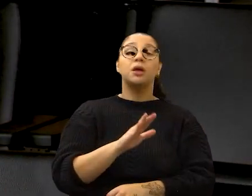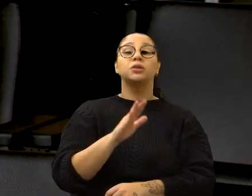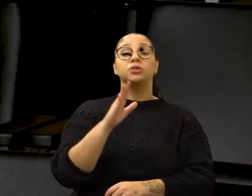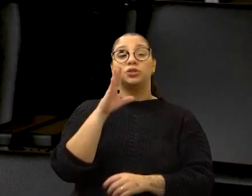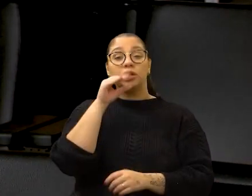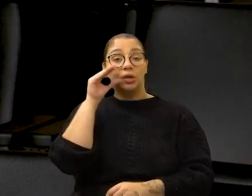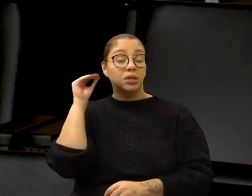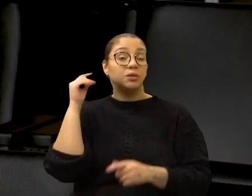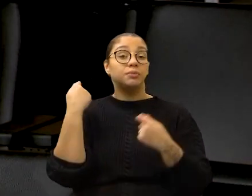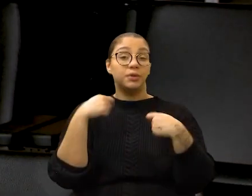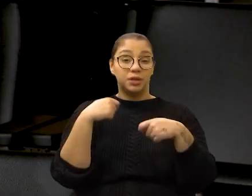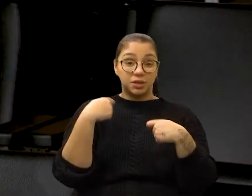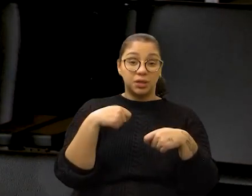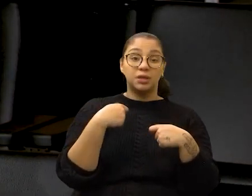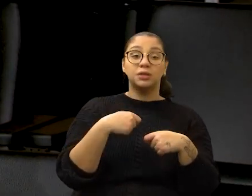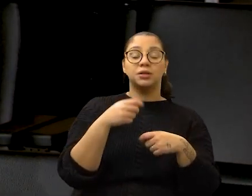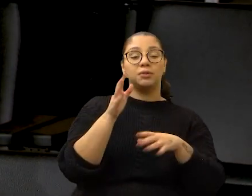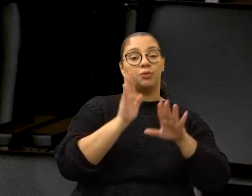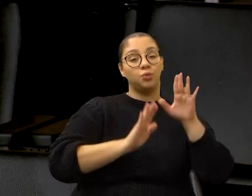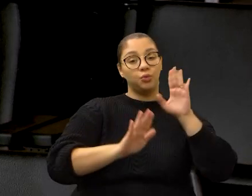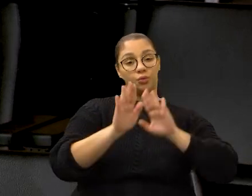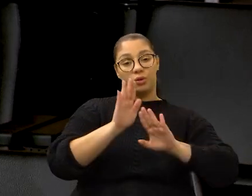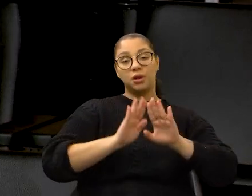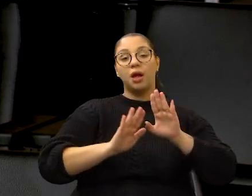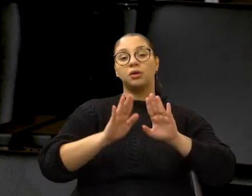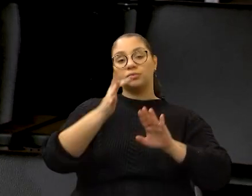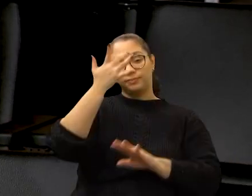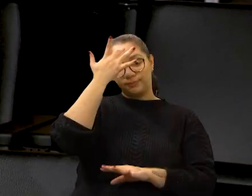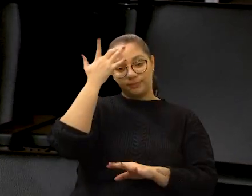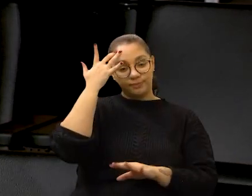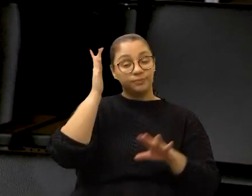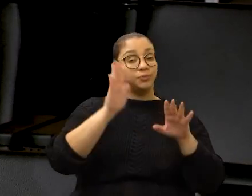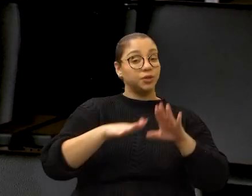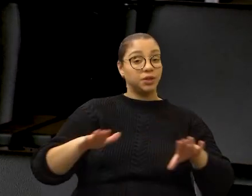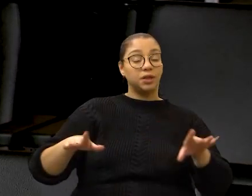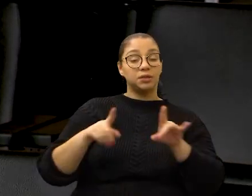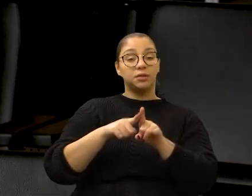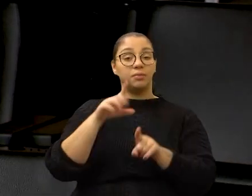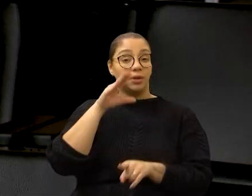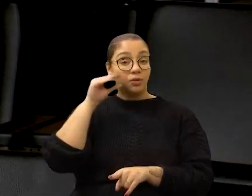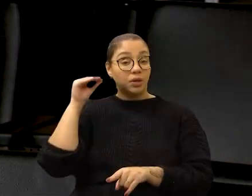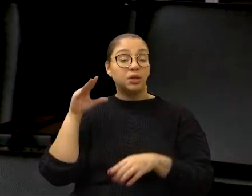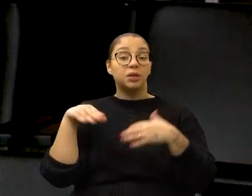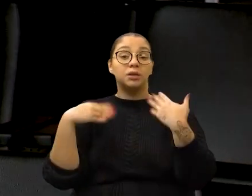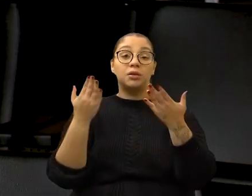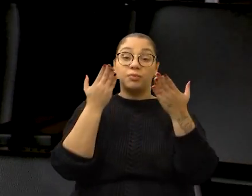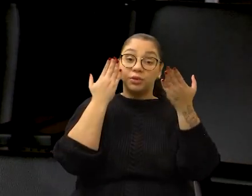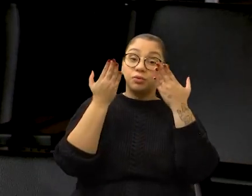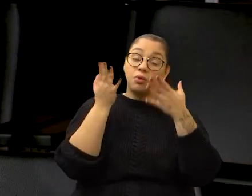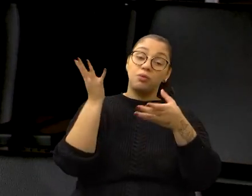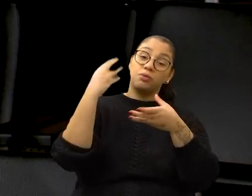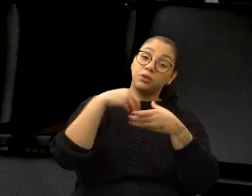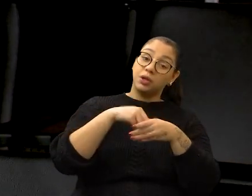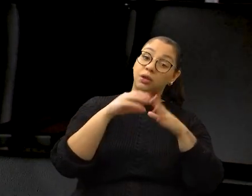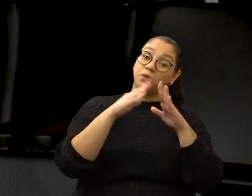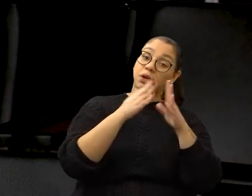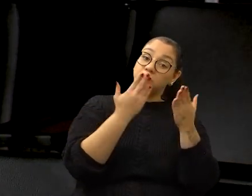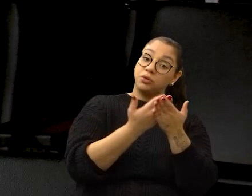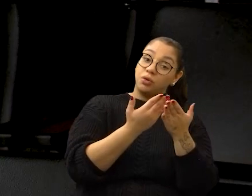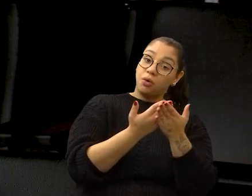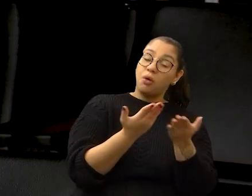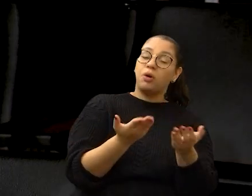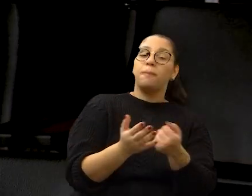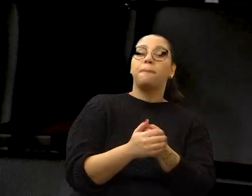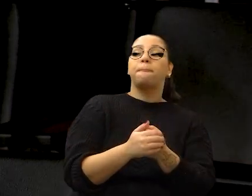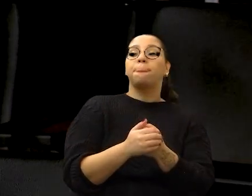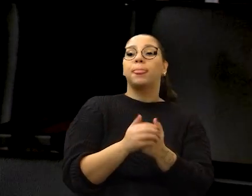então, nós precisamos cuidar da saúde mental, né, dessas crianças e desses adolescentes. Então, o psicólogo dentro da escola, ele